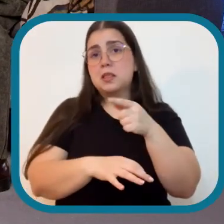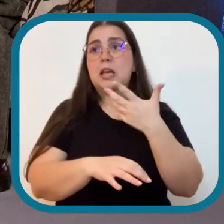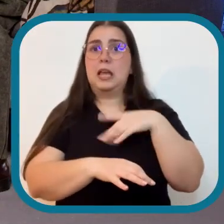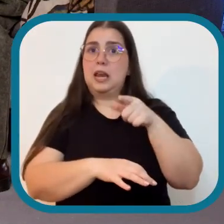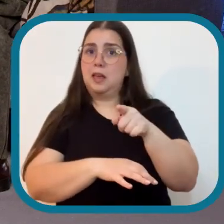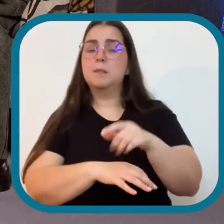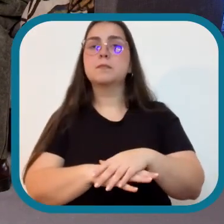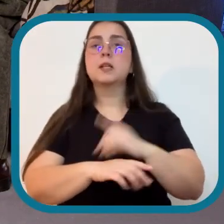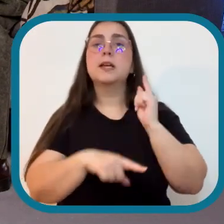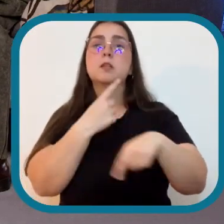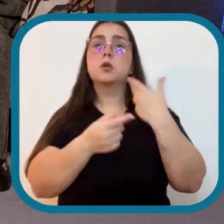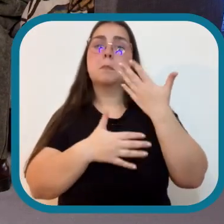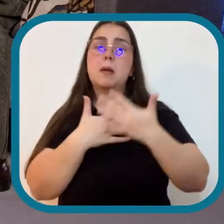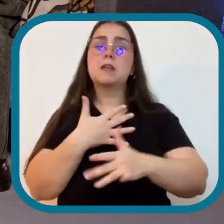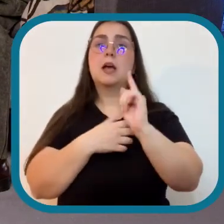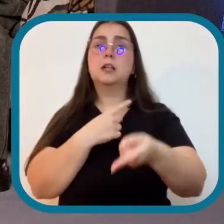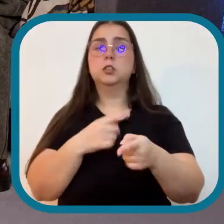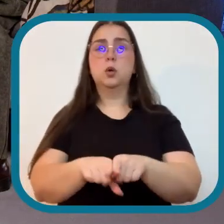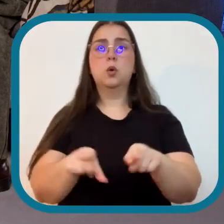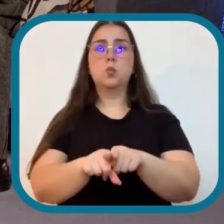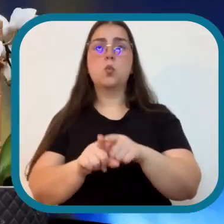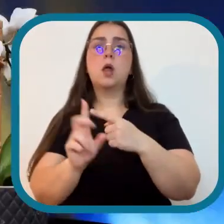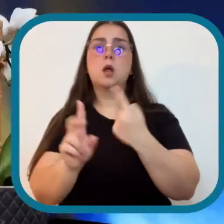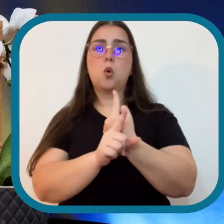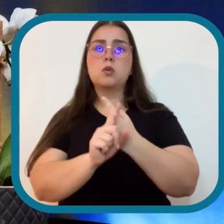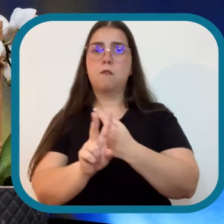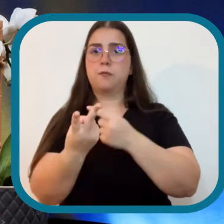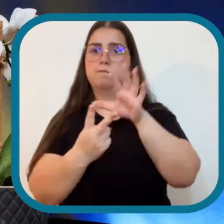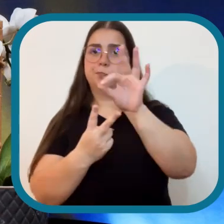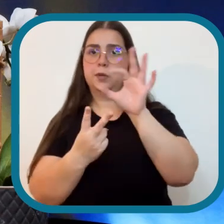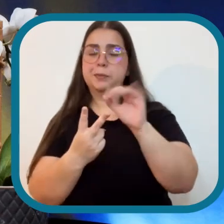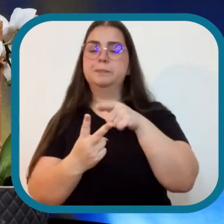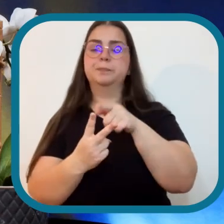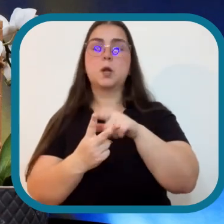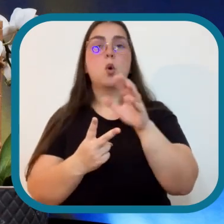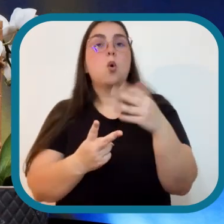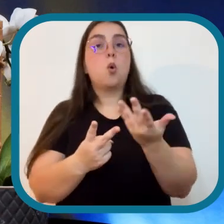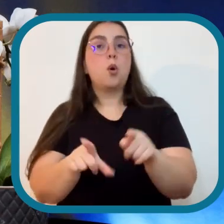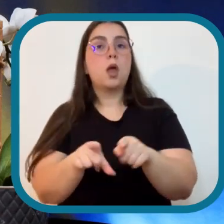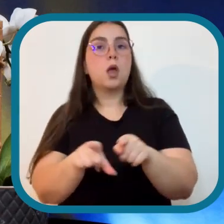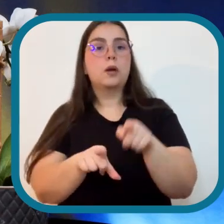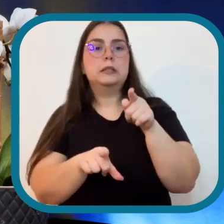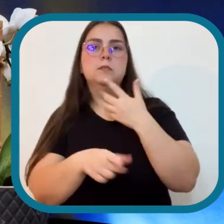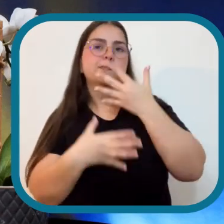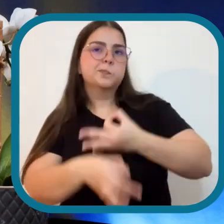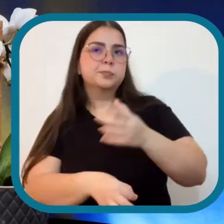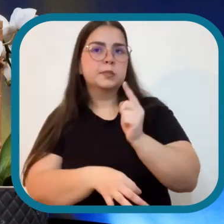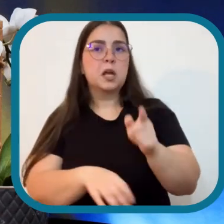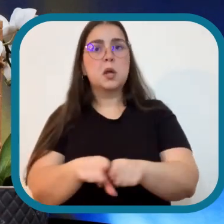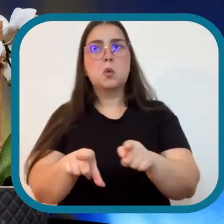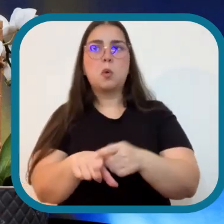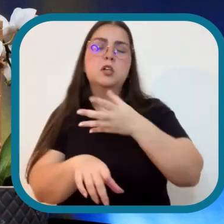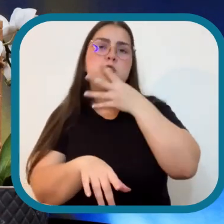que se pretende, a partir daí temos duas hipóteses. Ou simplesmente não se considera essa acreditação, é